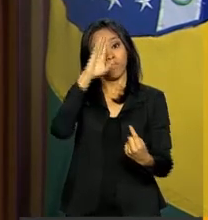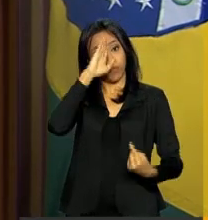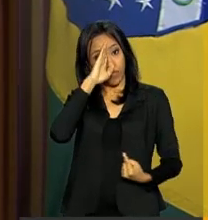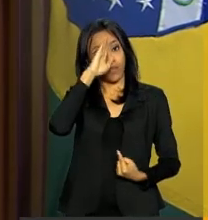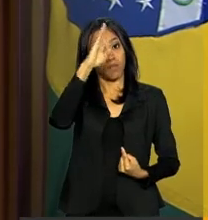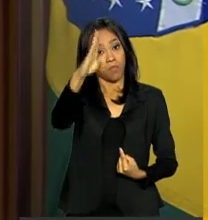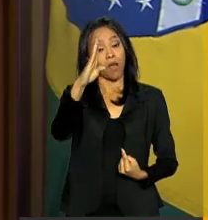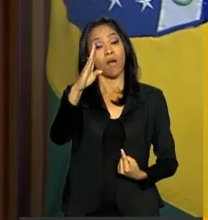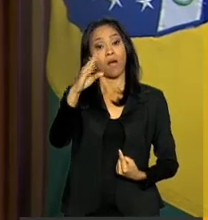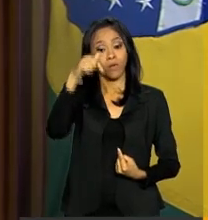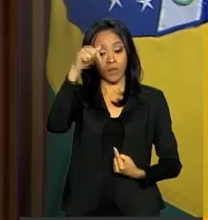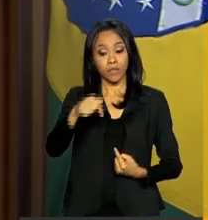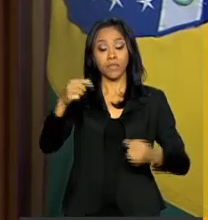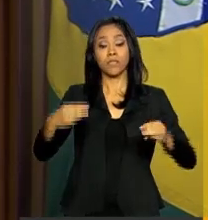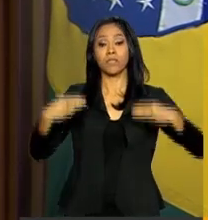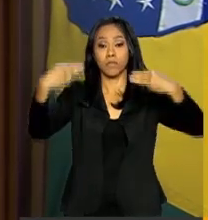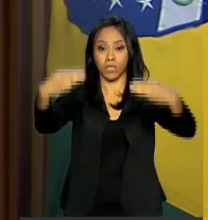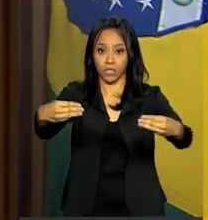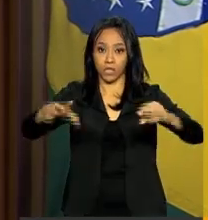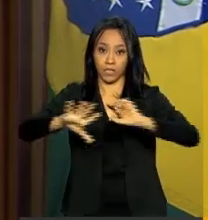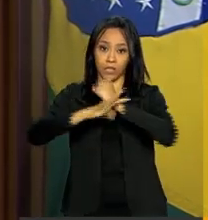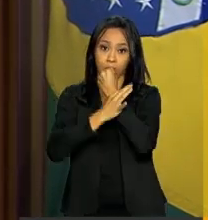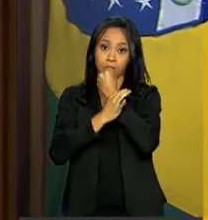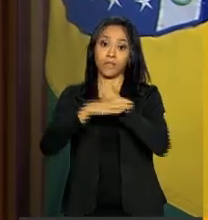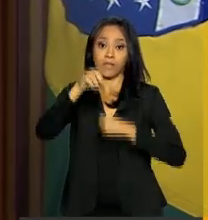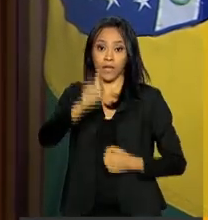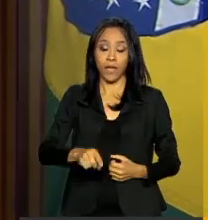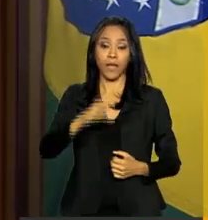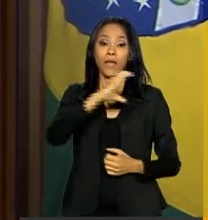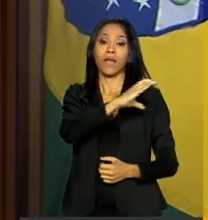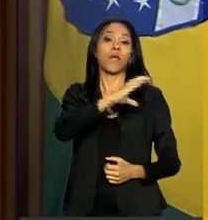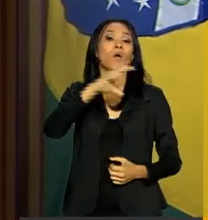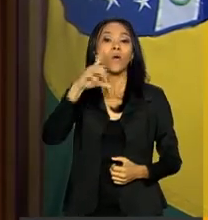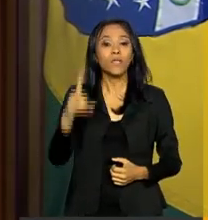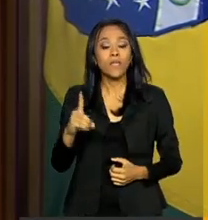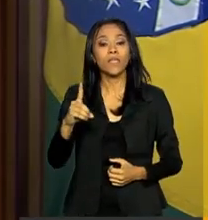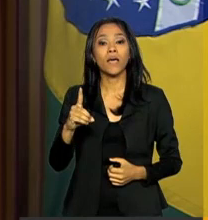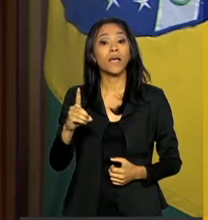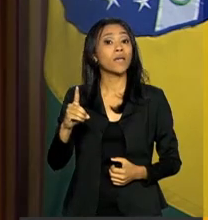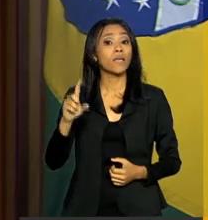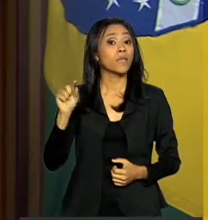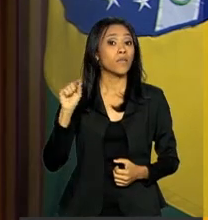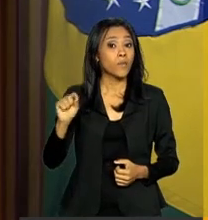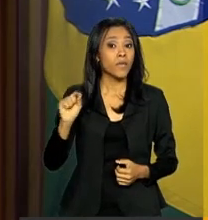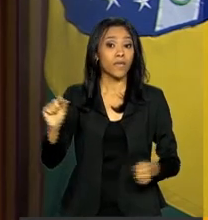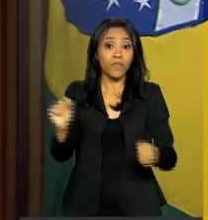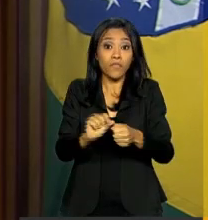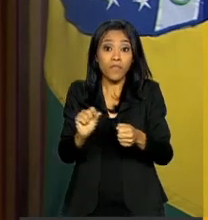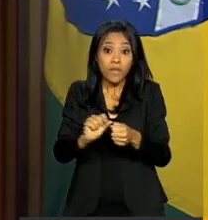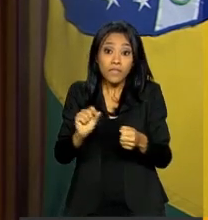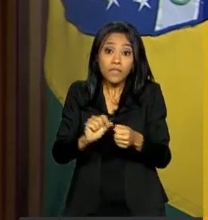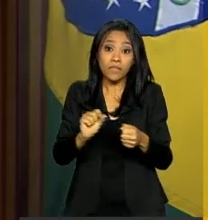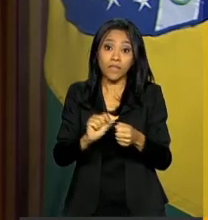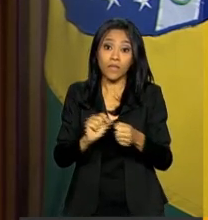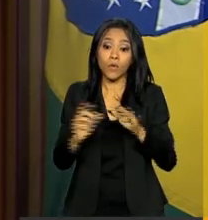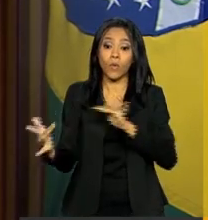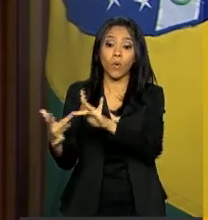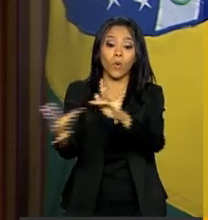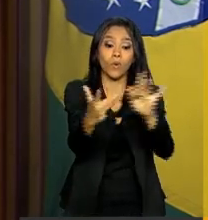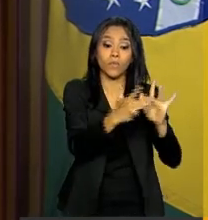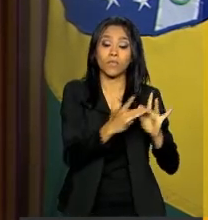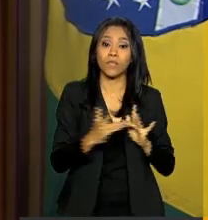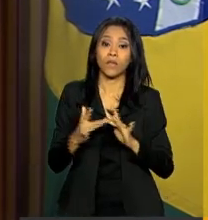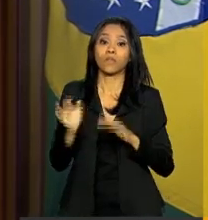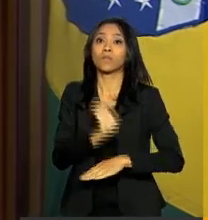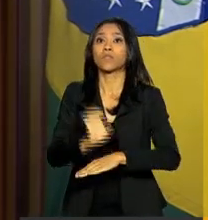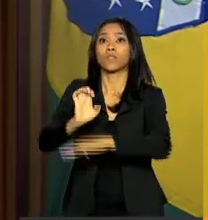deste ministério é coordenar e fazer a integração da segurança pública em